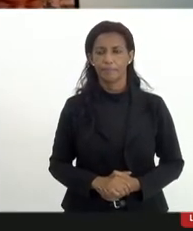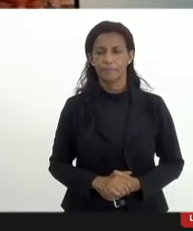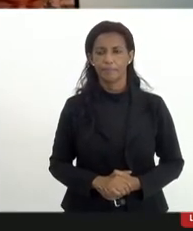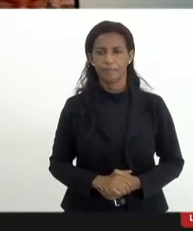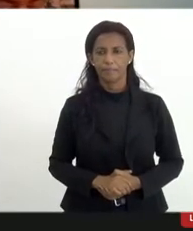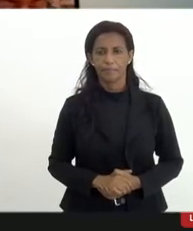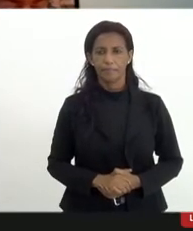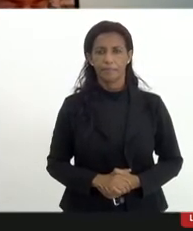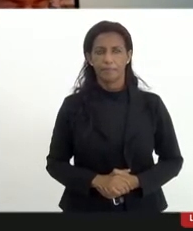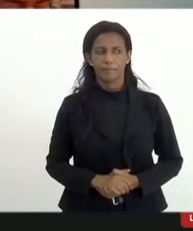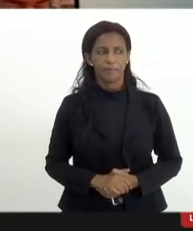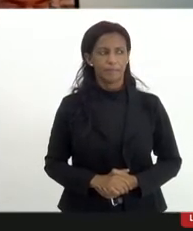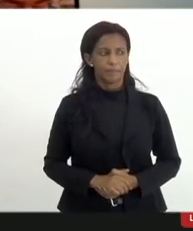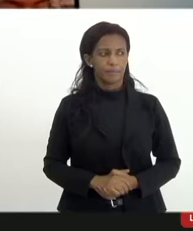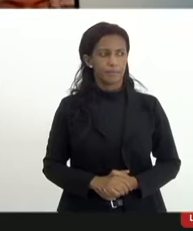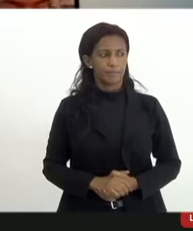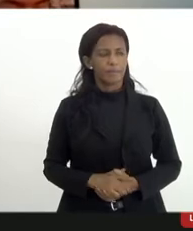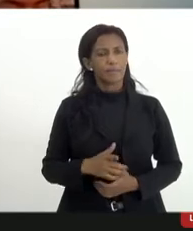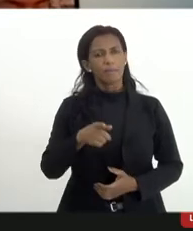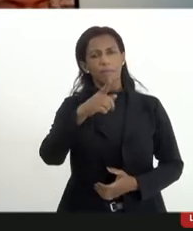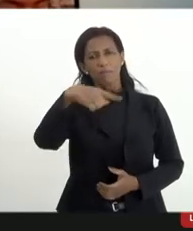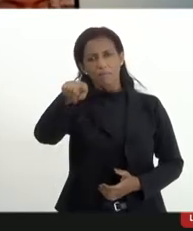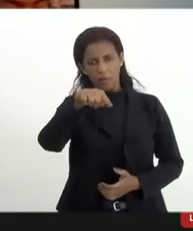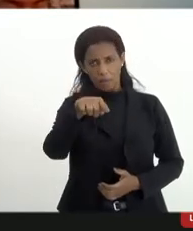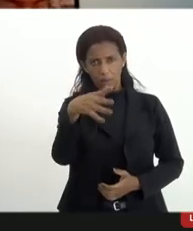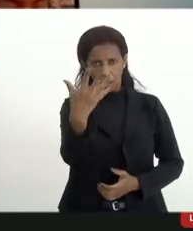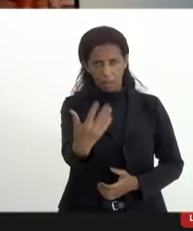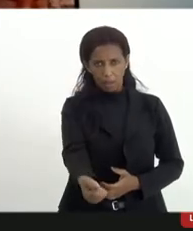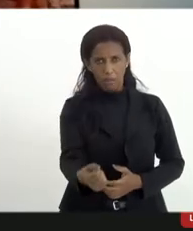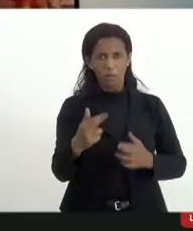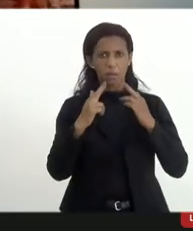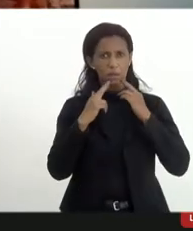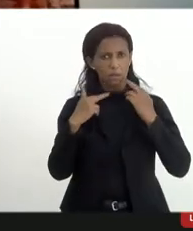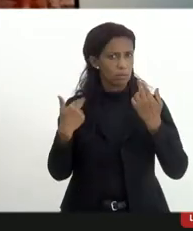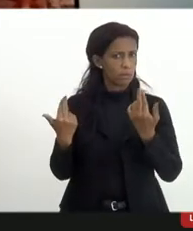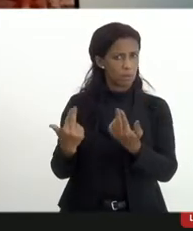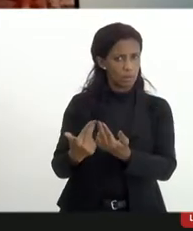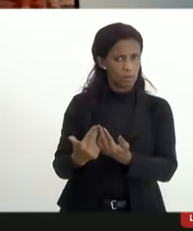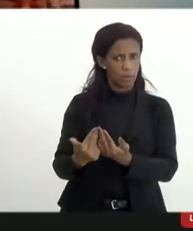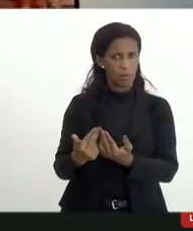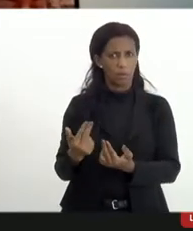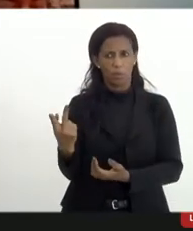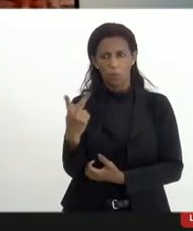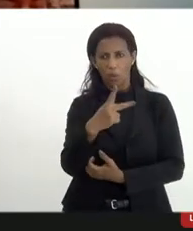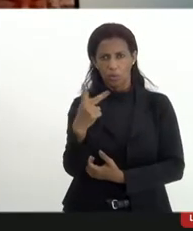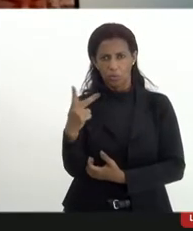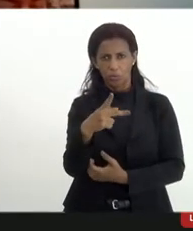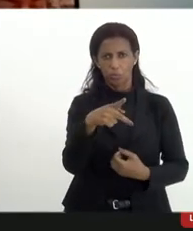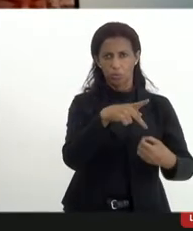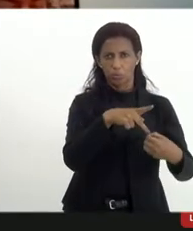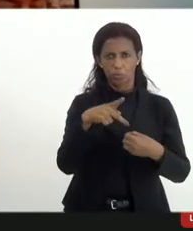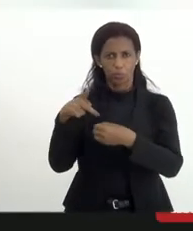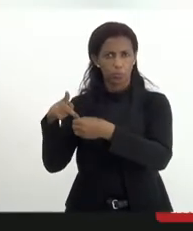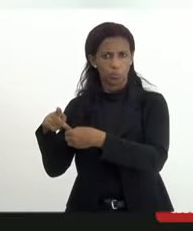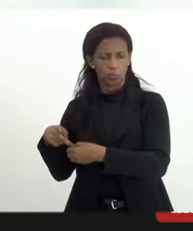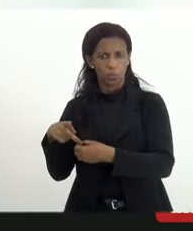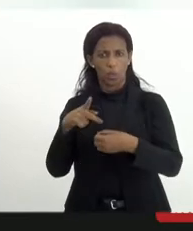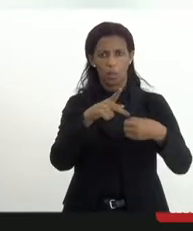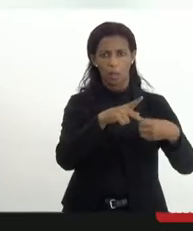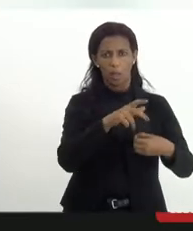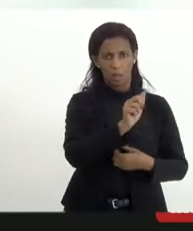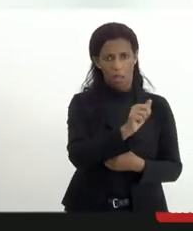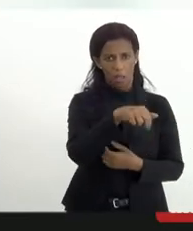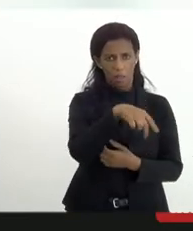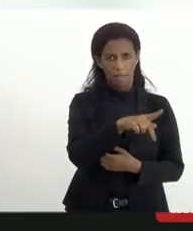ela se propõe a se reunir com as duas procuradorias, Procuradoria da